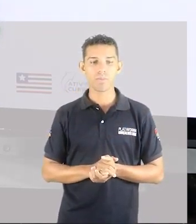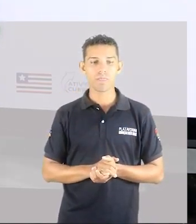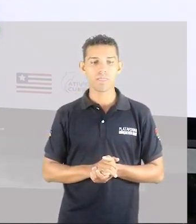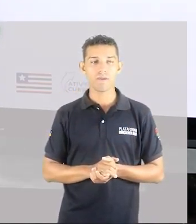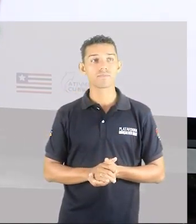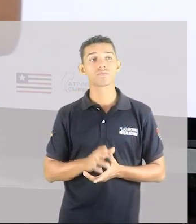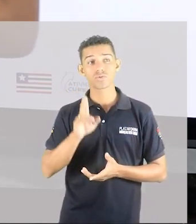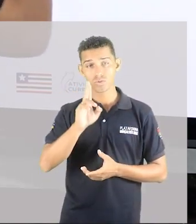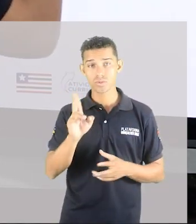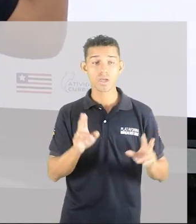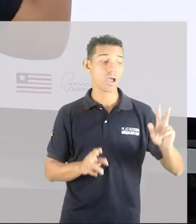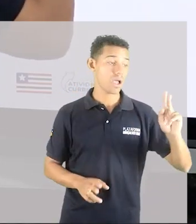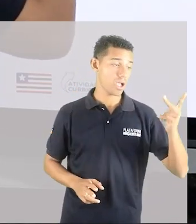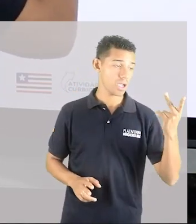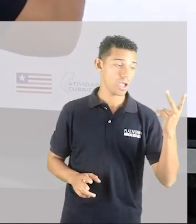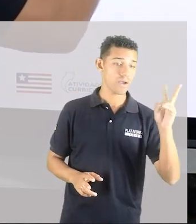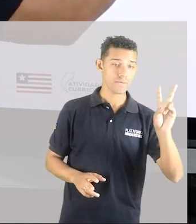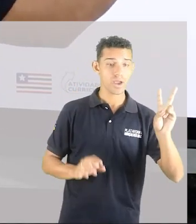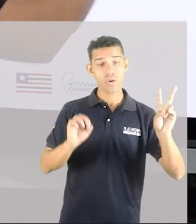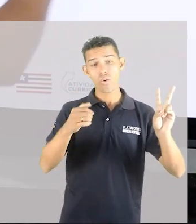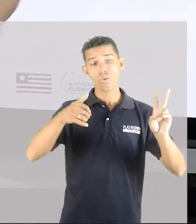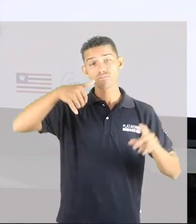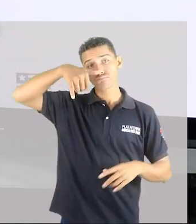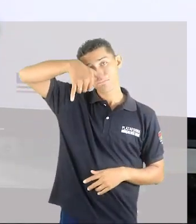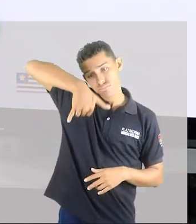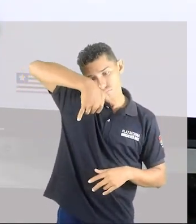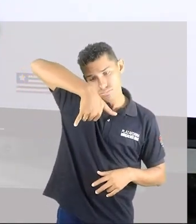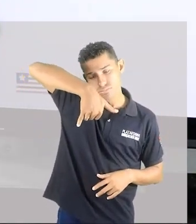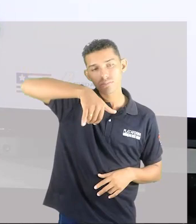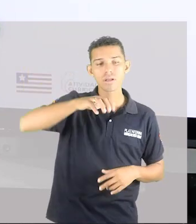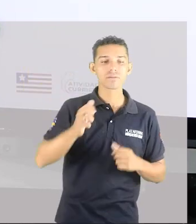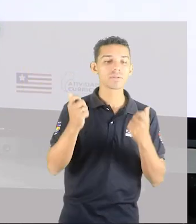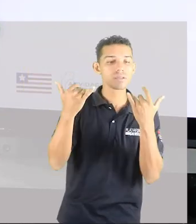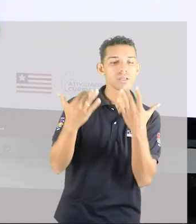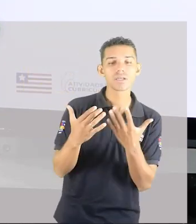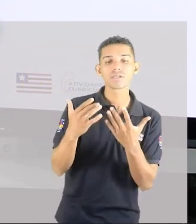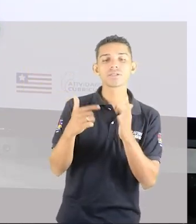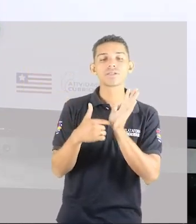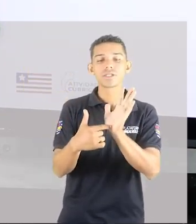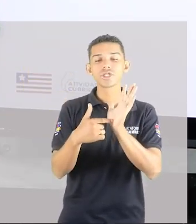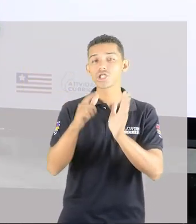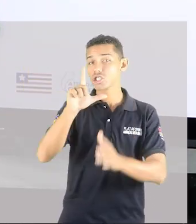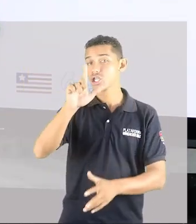Eu posso usar HV ou esse símbolozinho para indicar a presença de luz.